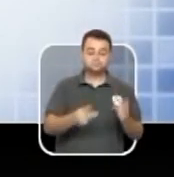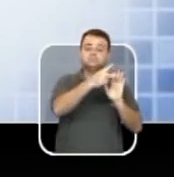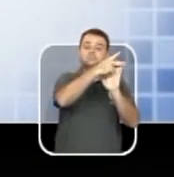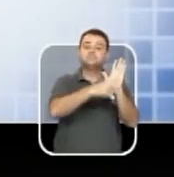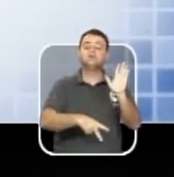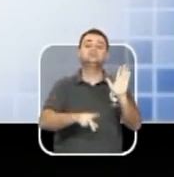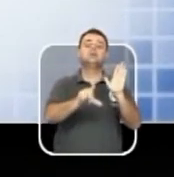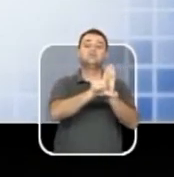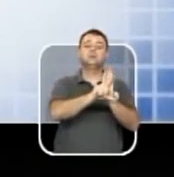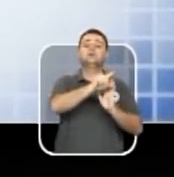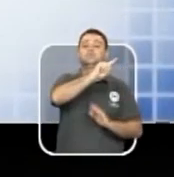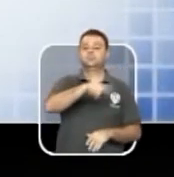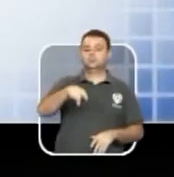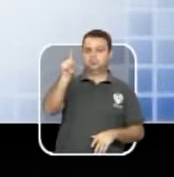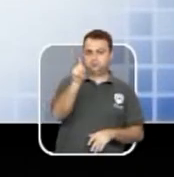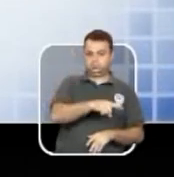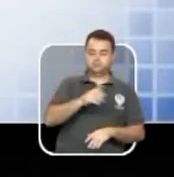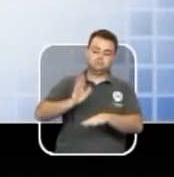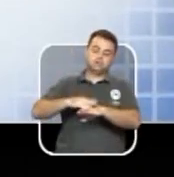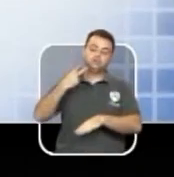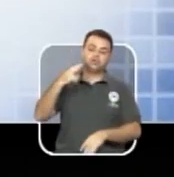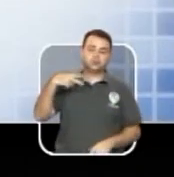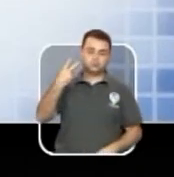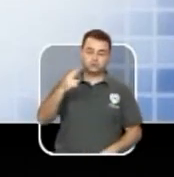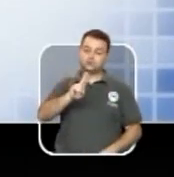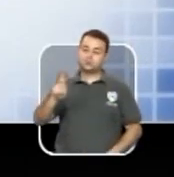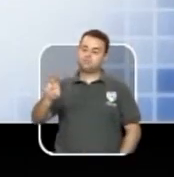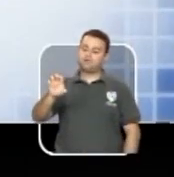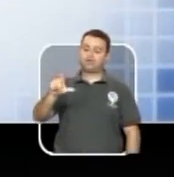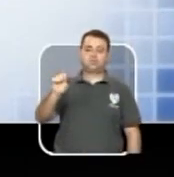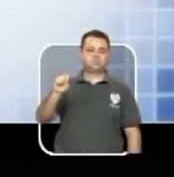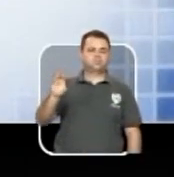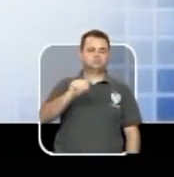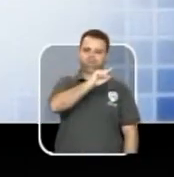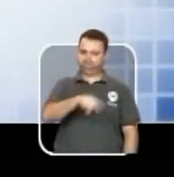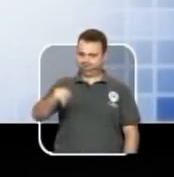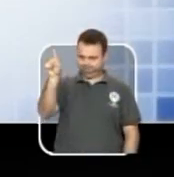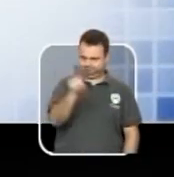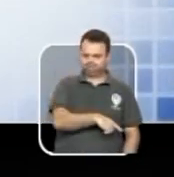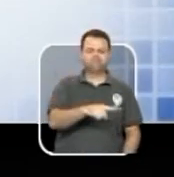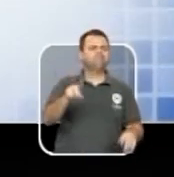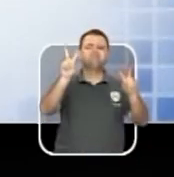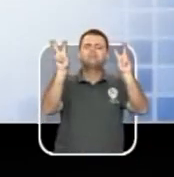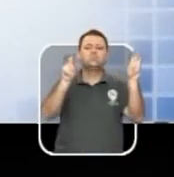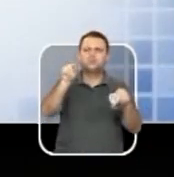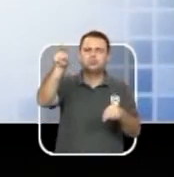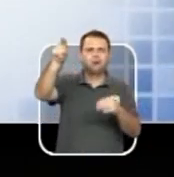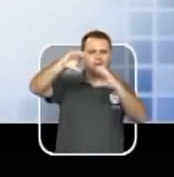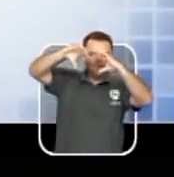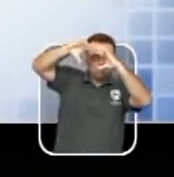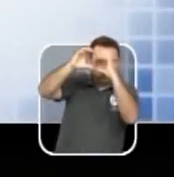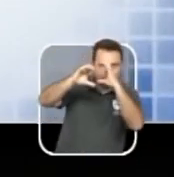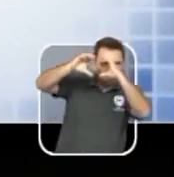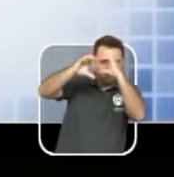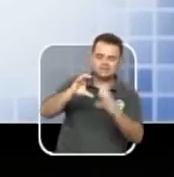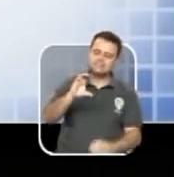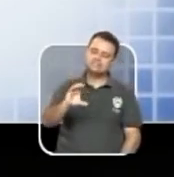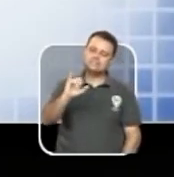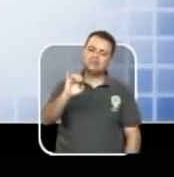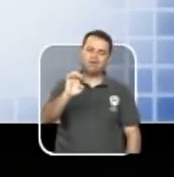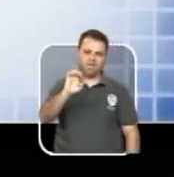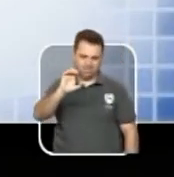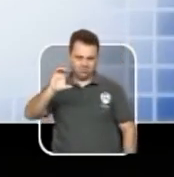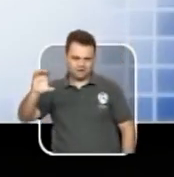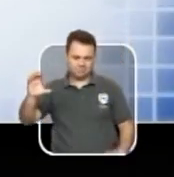de lei complementar do professor Elcio Drigo Filho, do PSOL, que dispõe sobre o regramento do CIEC, o Centro Integrado de